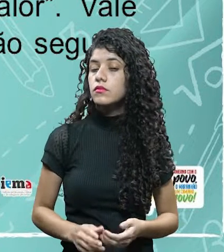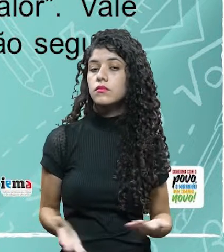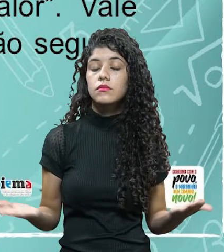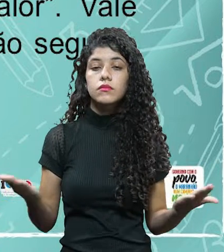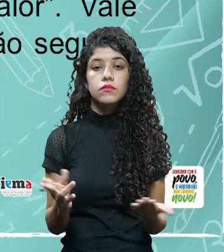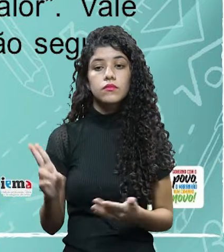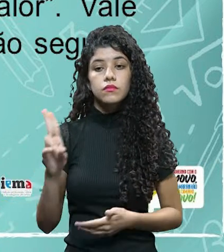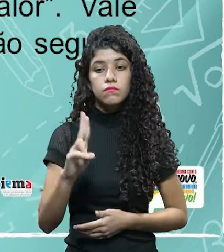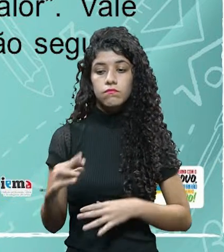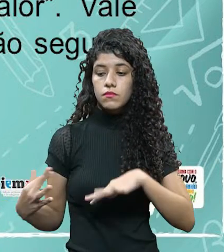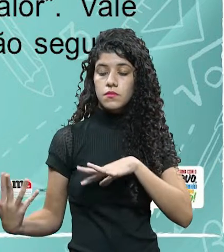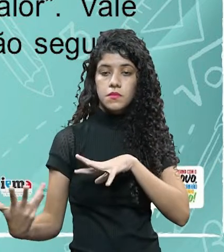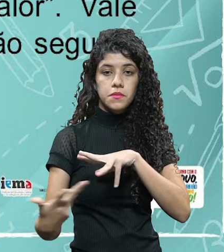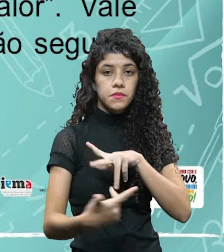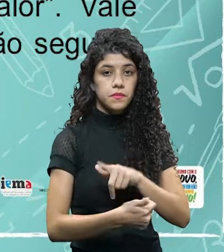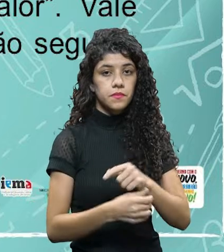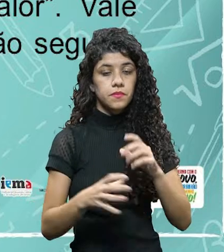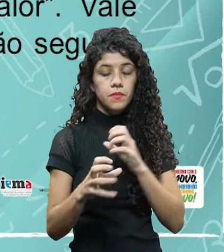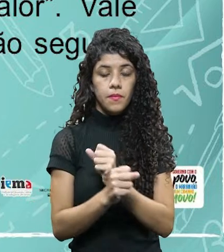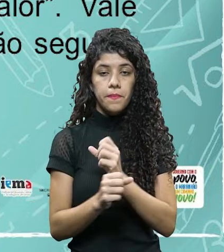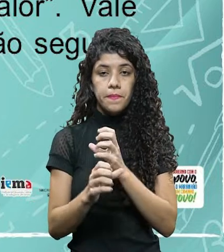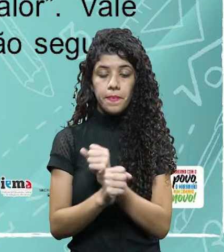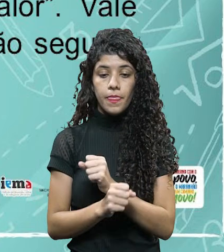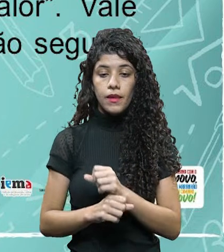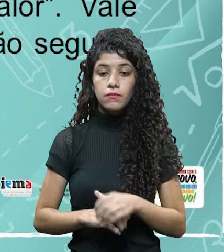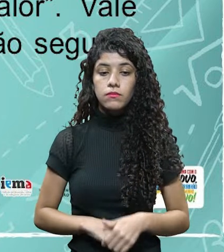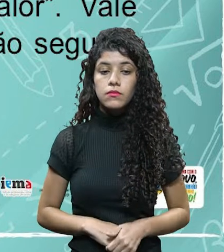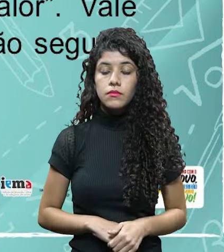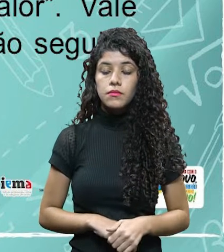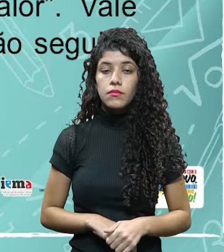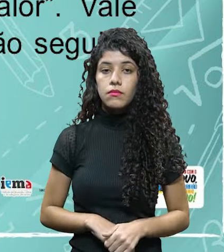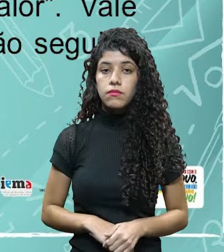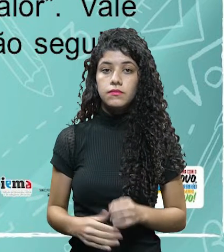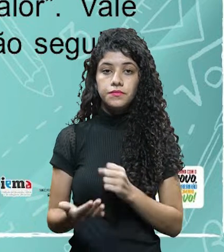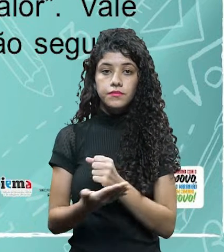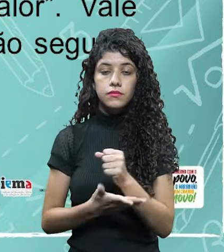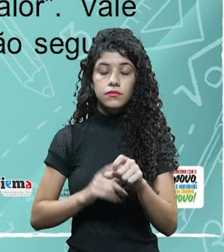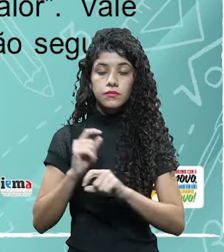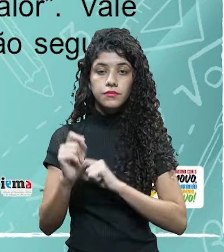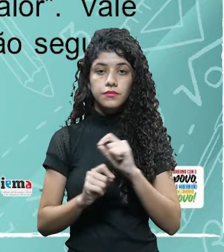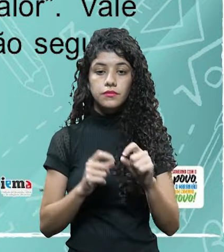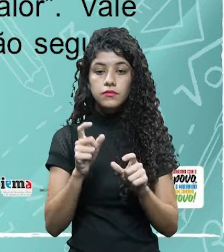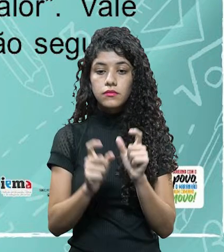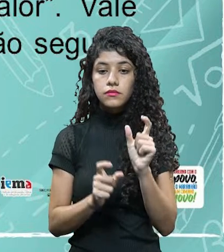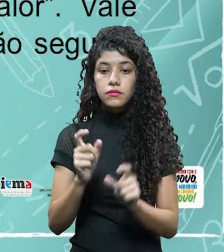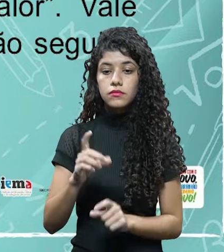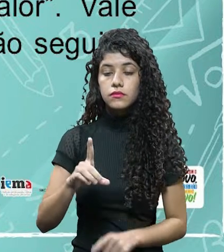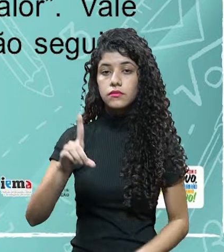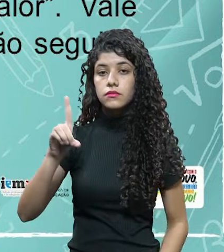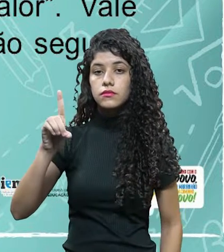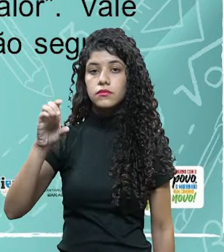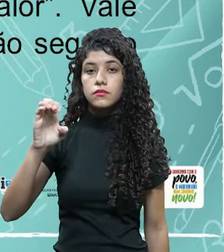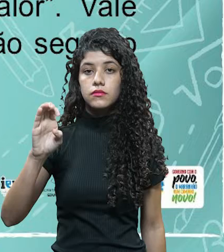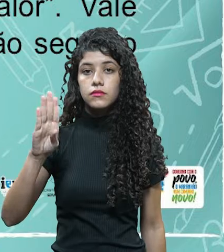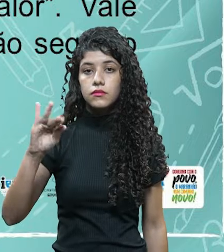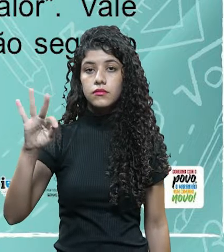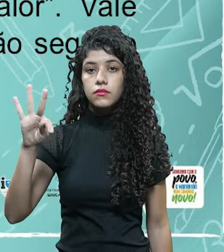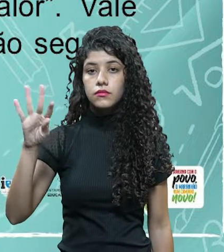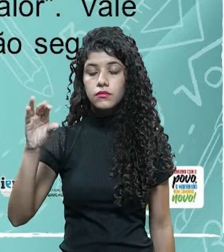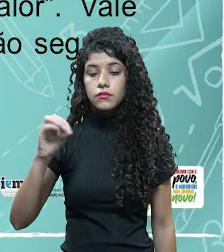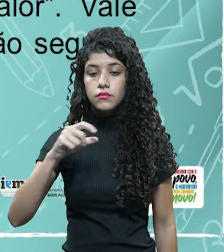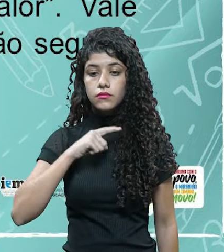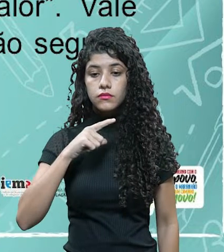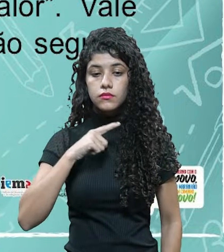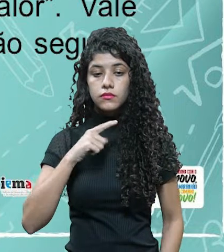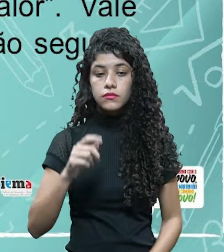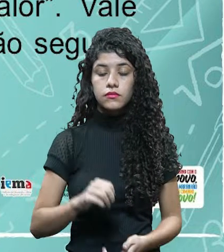método universalmente utilizado pela contabilidade, cujo princípio fundamental é que para cada débito corresponde